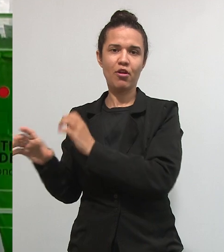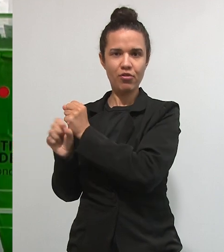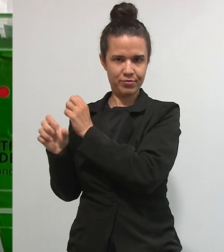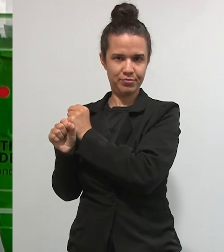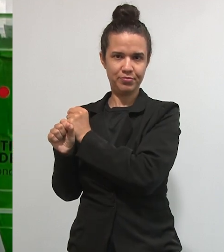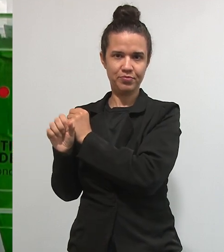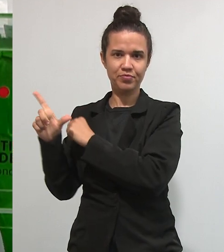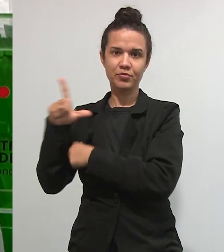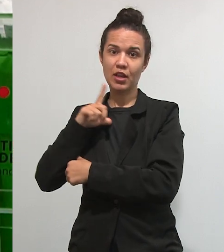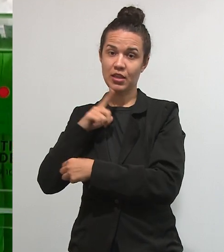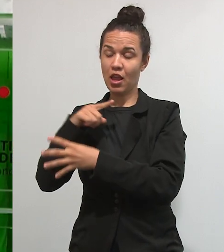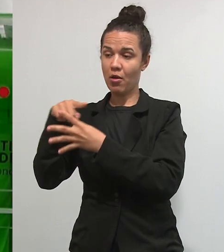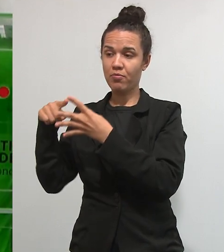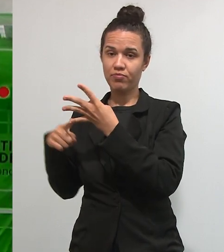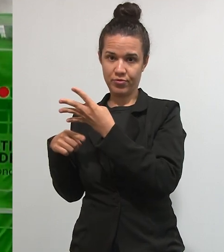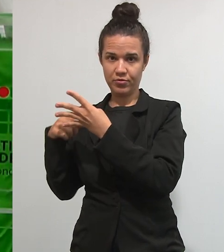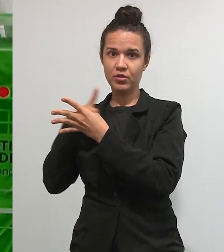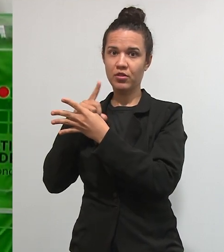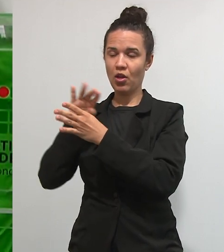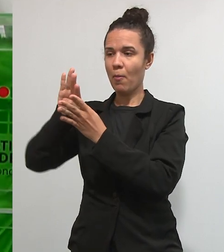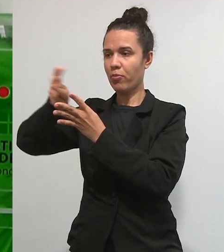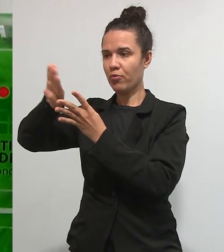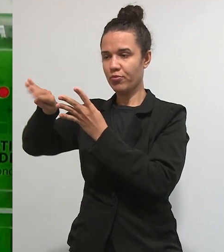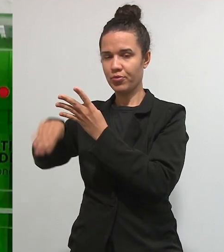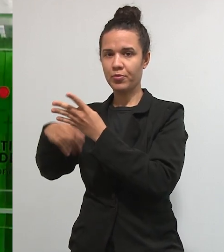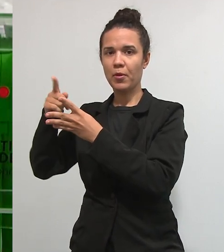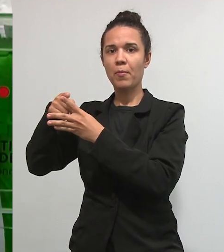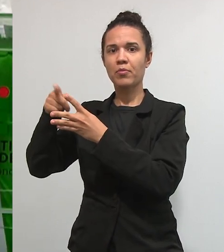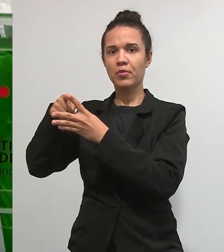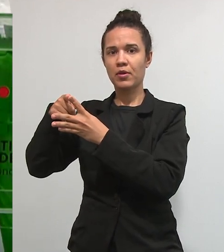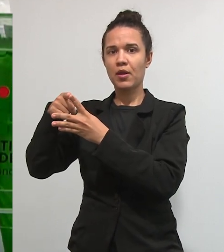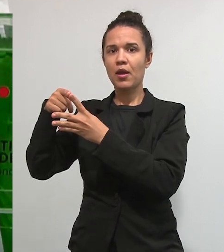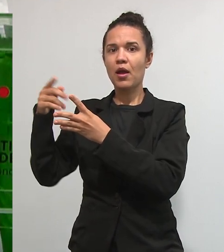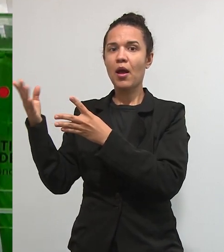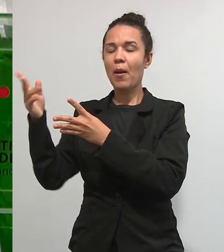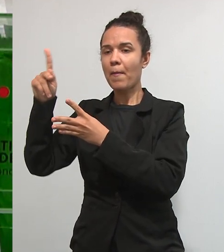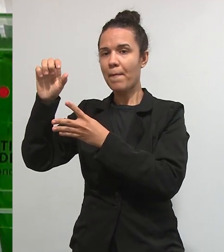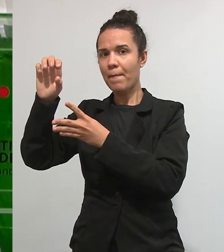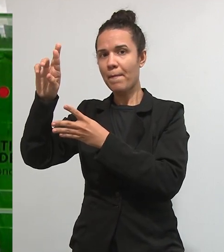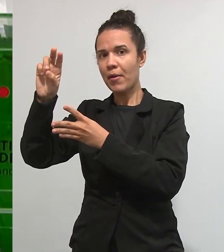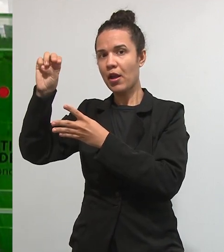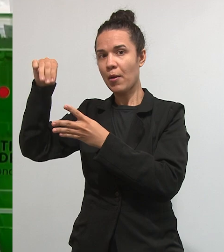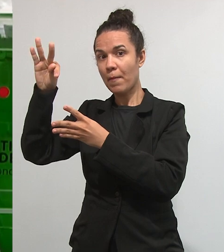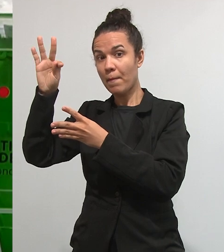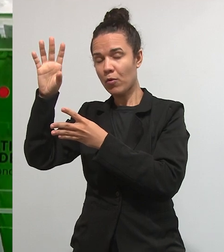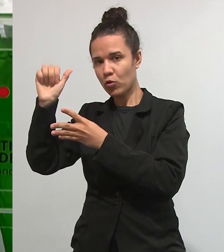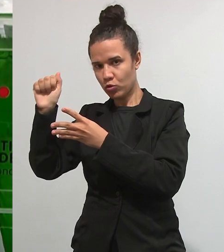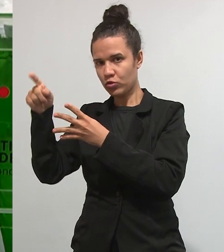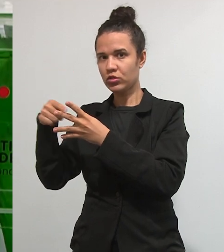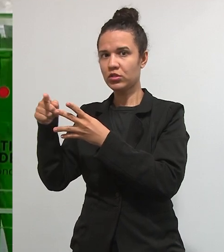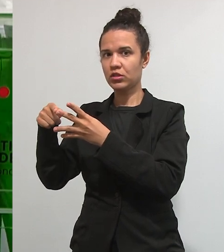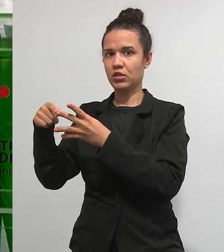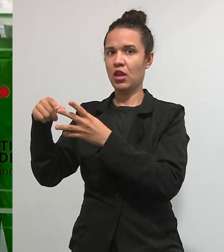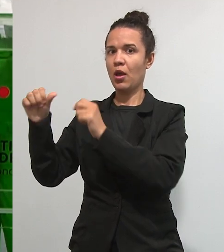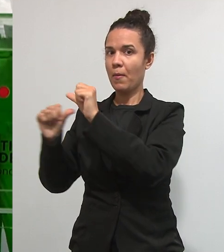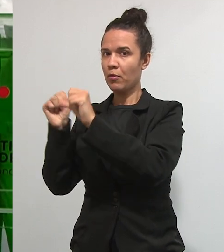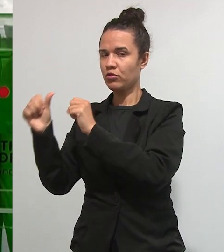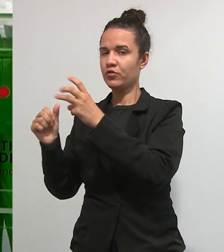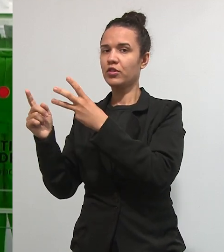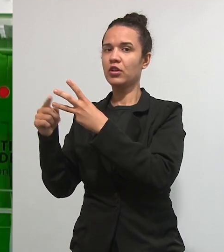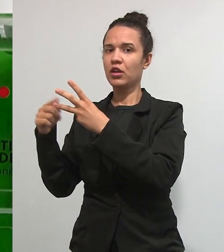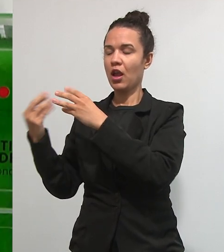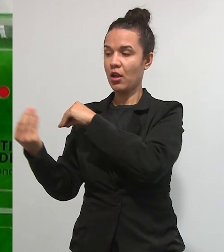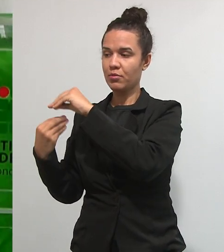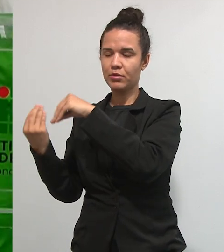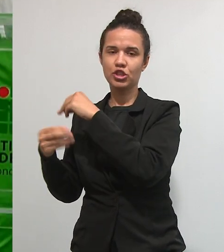tem as classificações, tá? Fato permutativo, modificativo e misto. Mas, se vocês não lembram, voltem lá na contabilidade